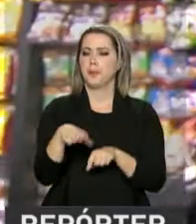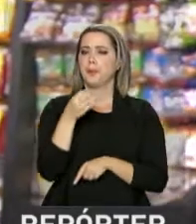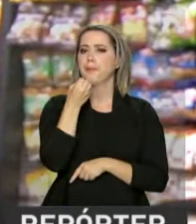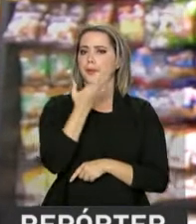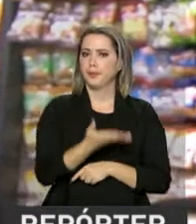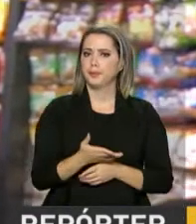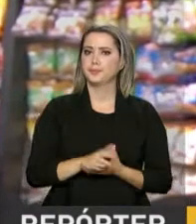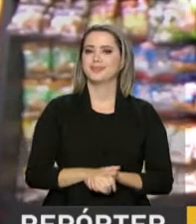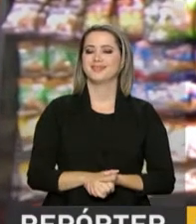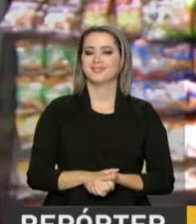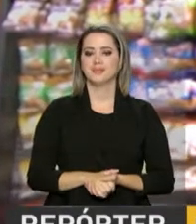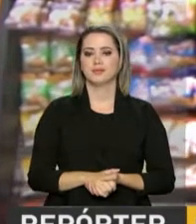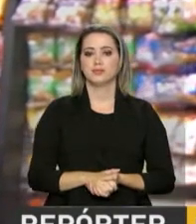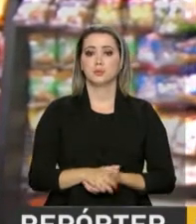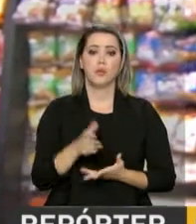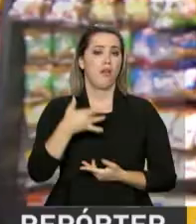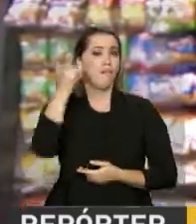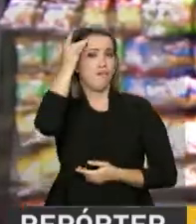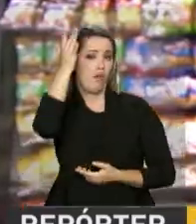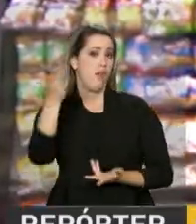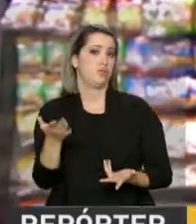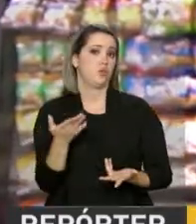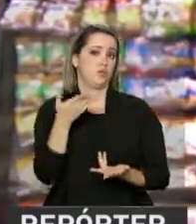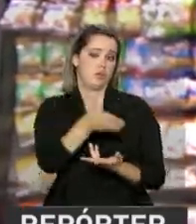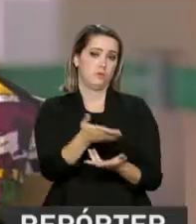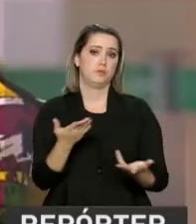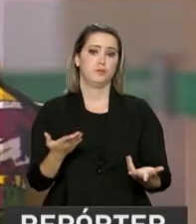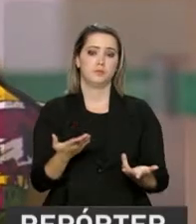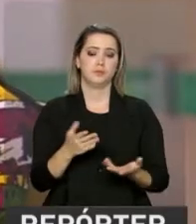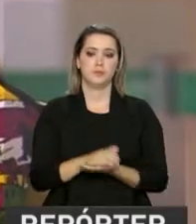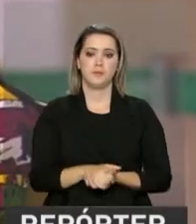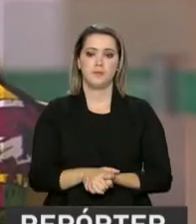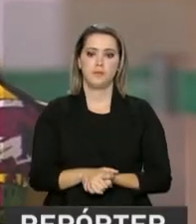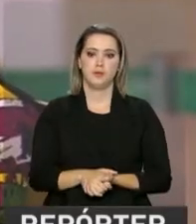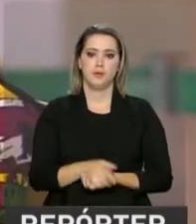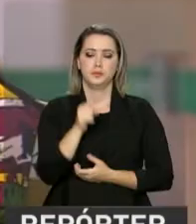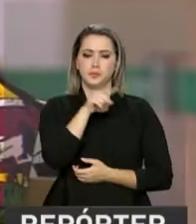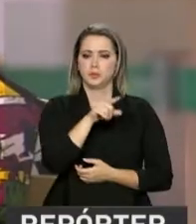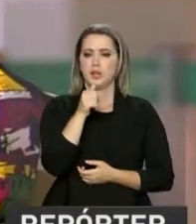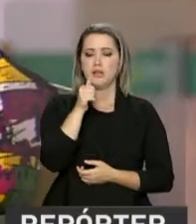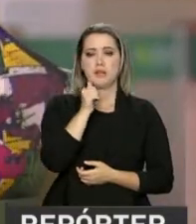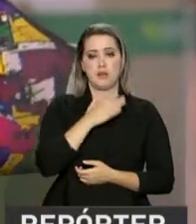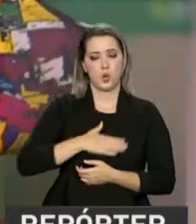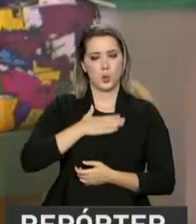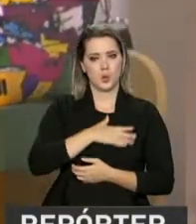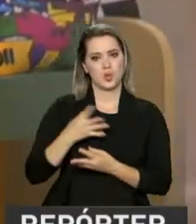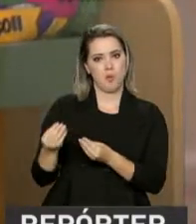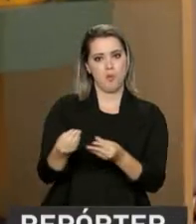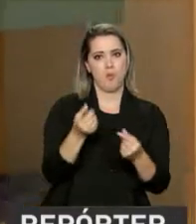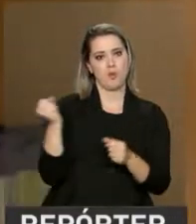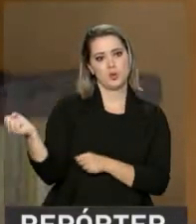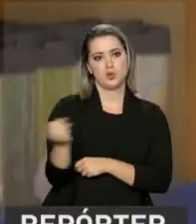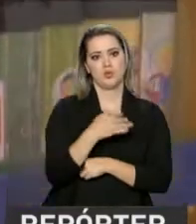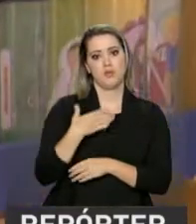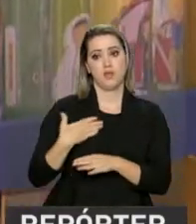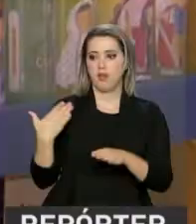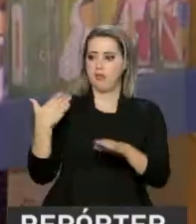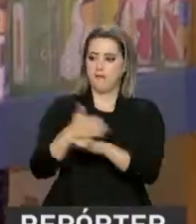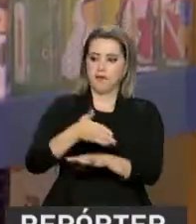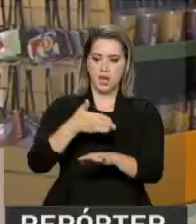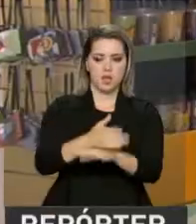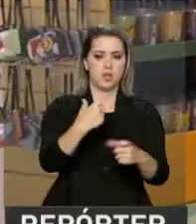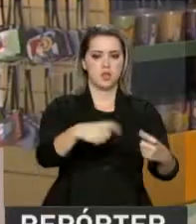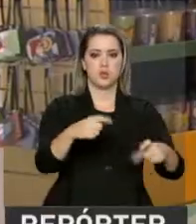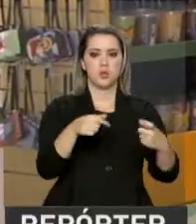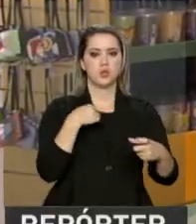a conveniência ou inconveniência facilidade danny que gosta muito de novidade se desloca até o aeroporto